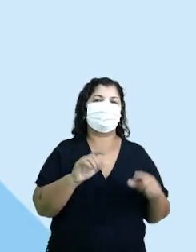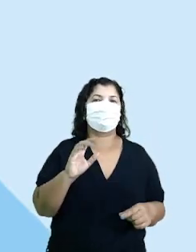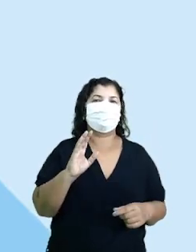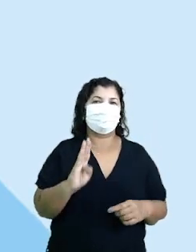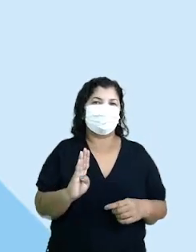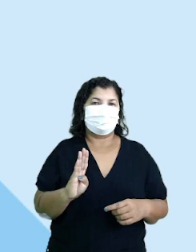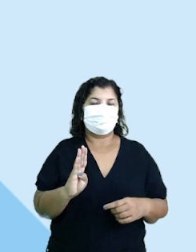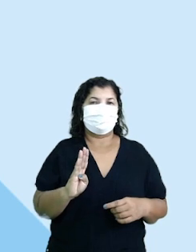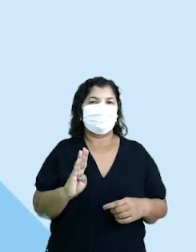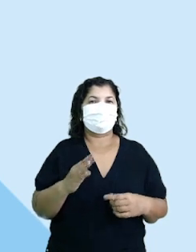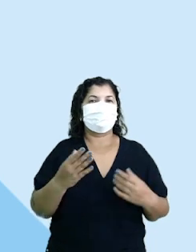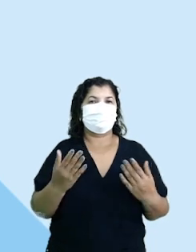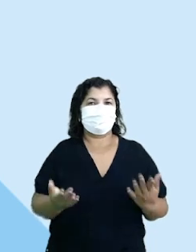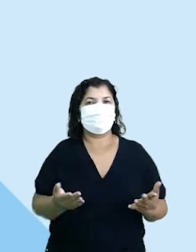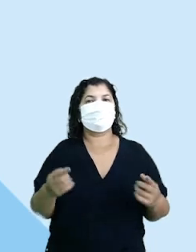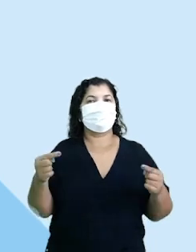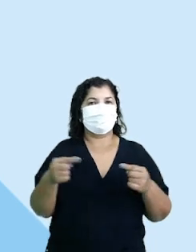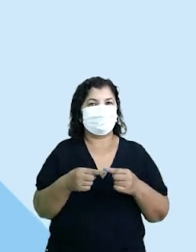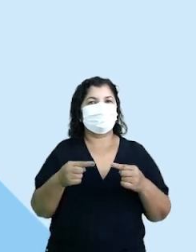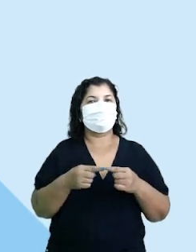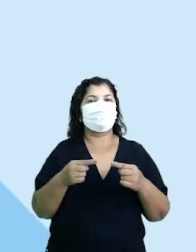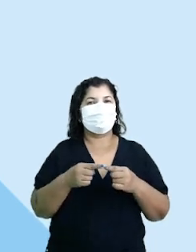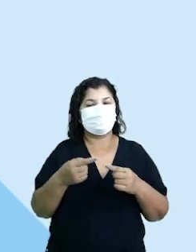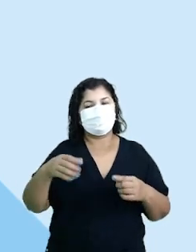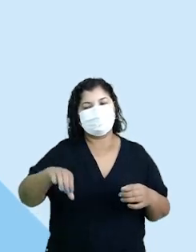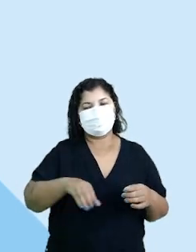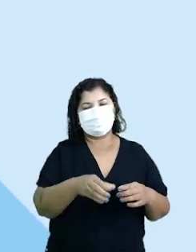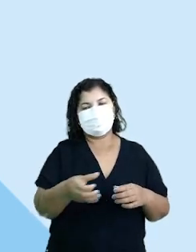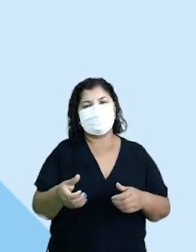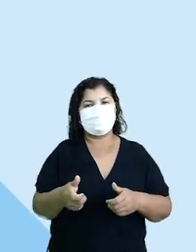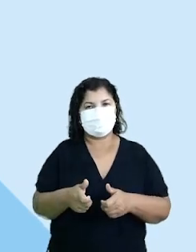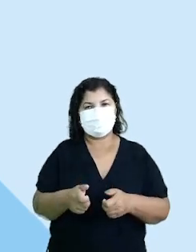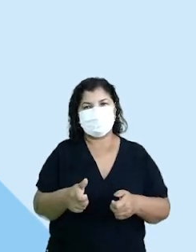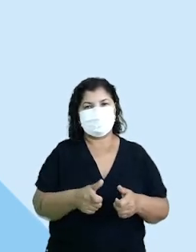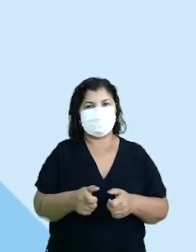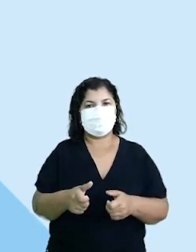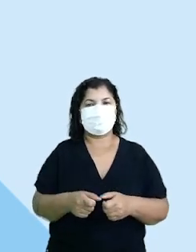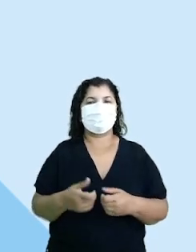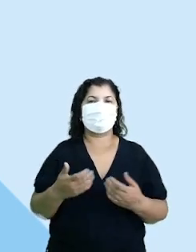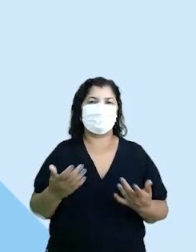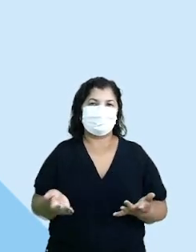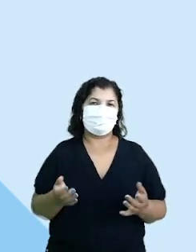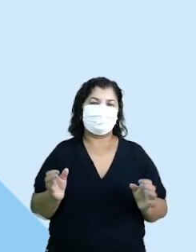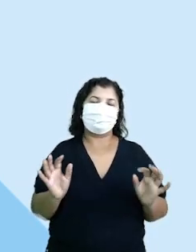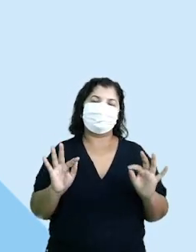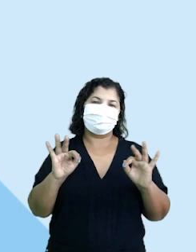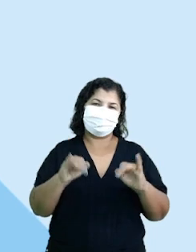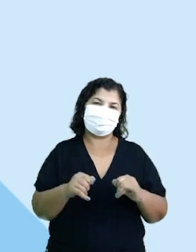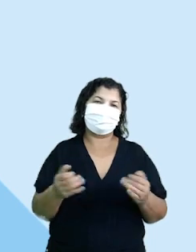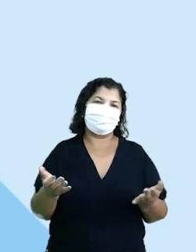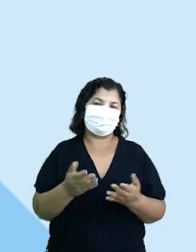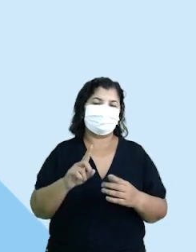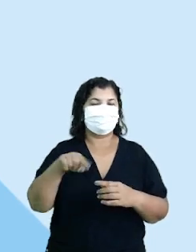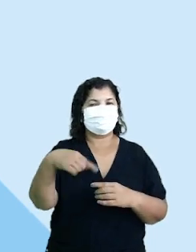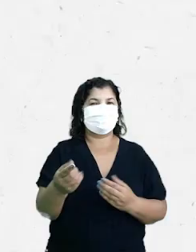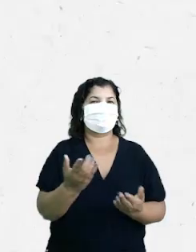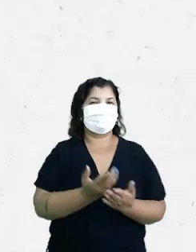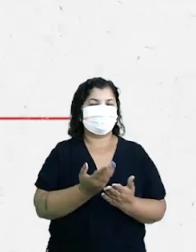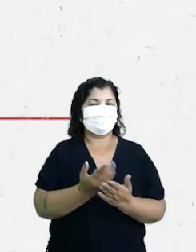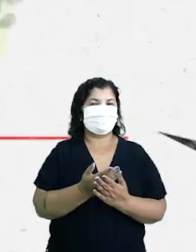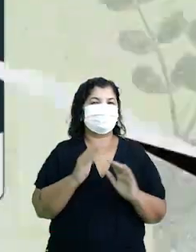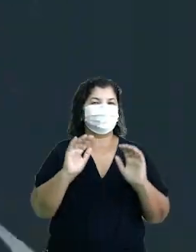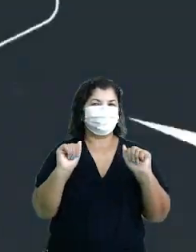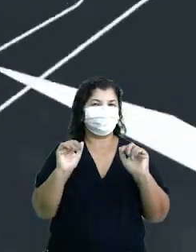de operação é a correta para o carrinho de controle remoto. Então, a gente encerra por aqui e a gente se vê na próxima aula. Tchau, tchau!